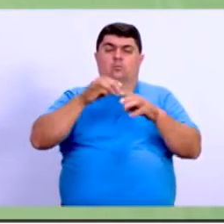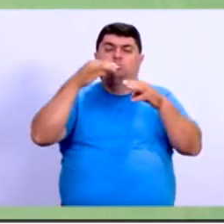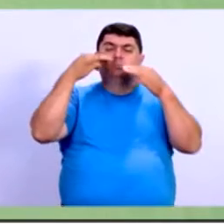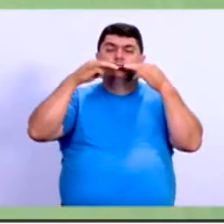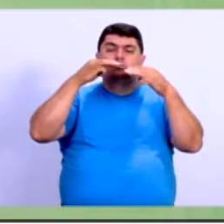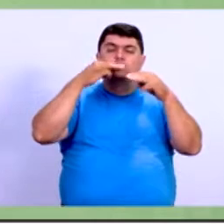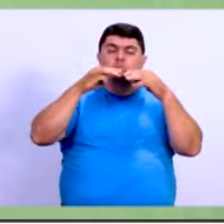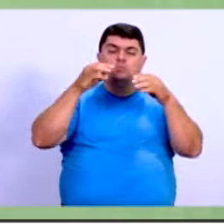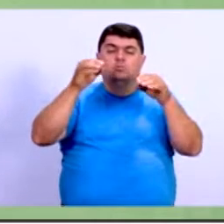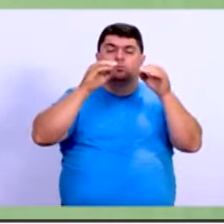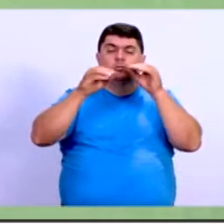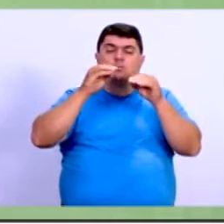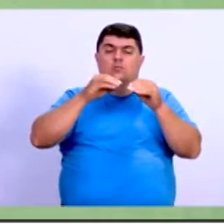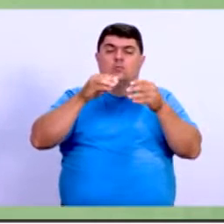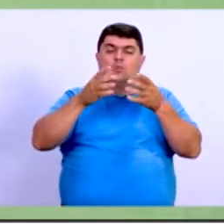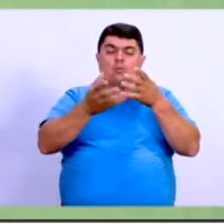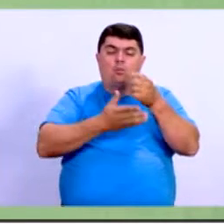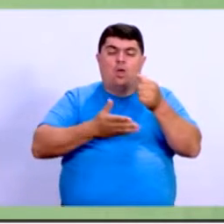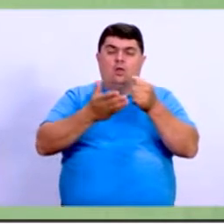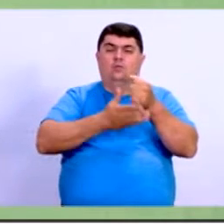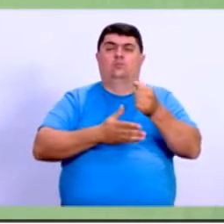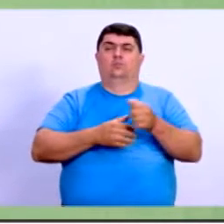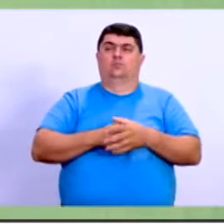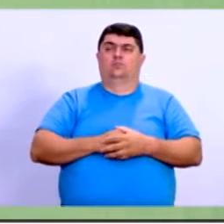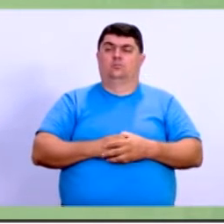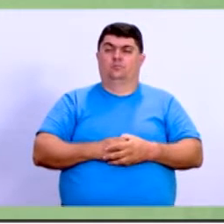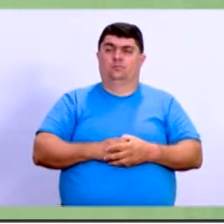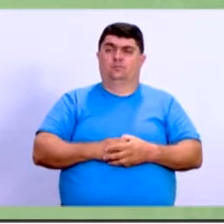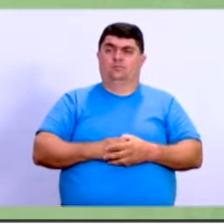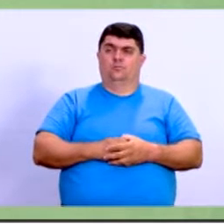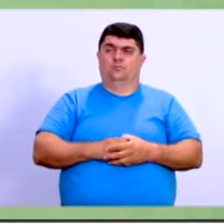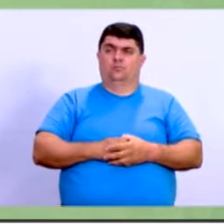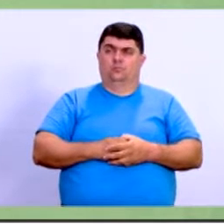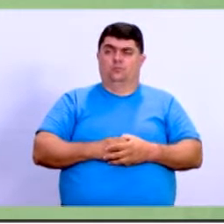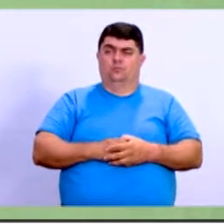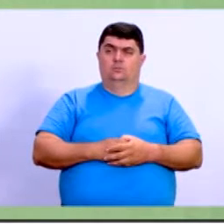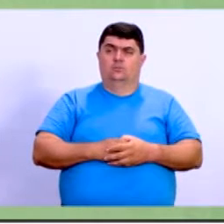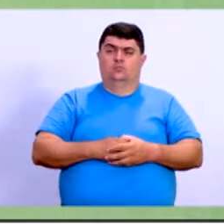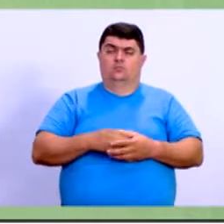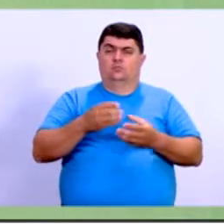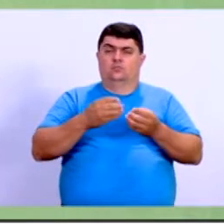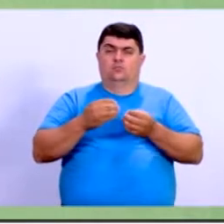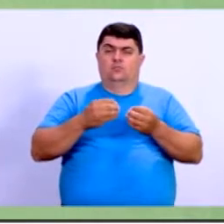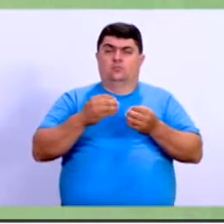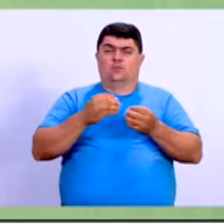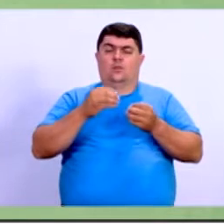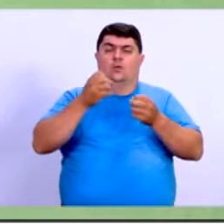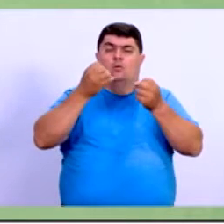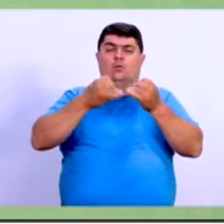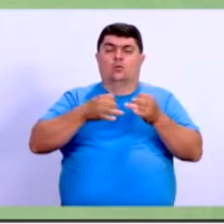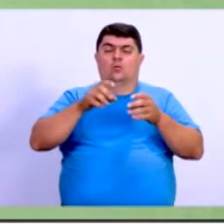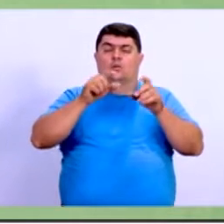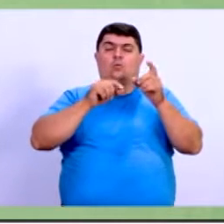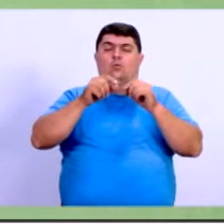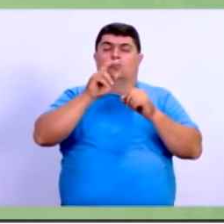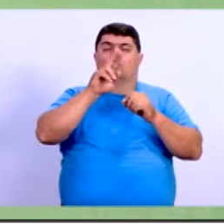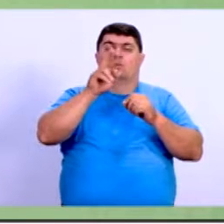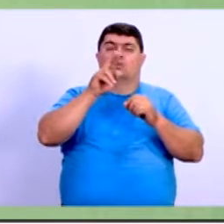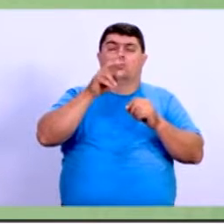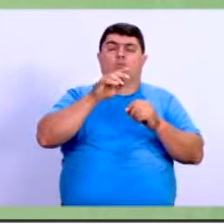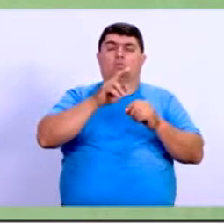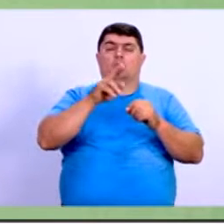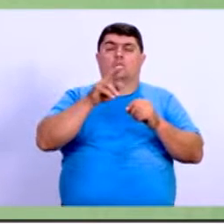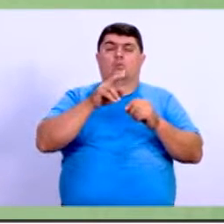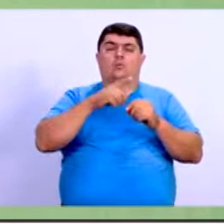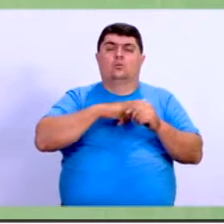ficam nessa parte inferior, tá? Padrões de definição, nomes no singular, não se utiliza hífens, não